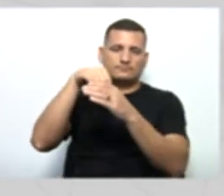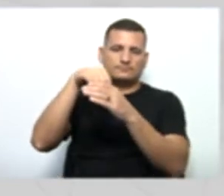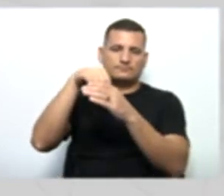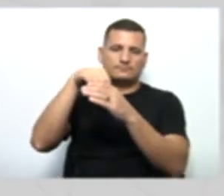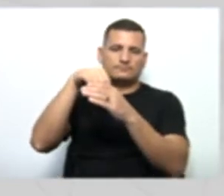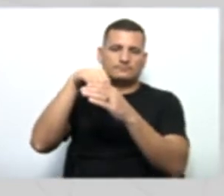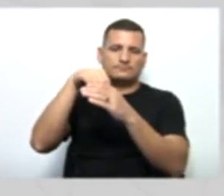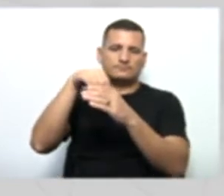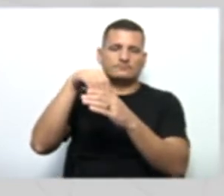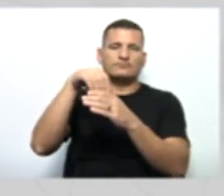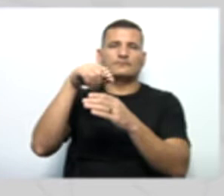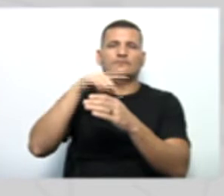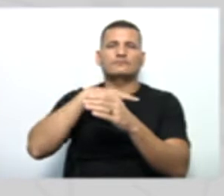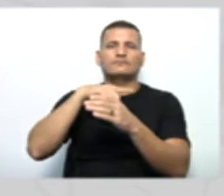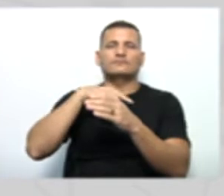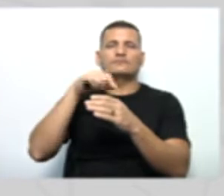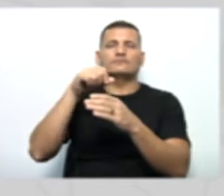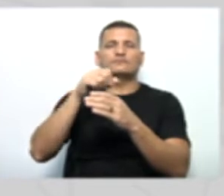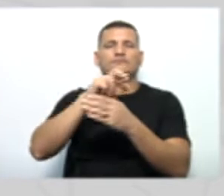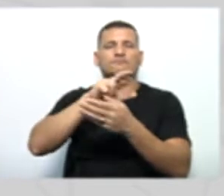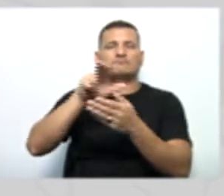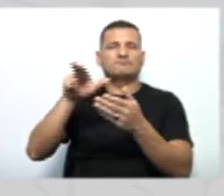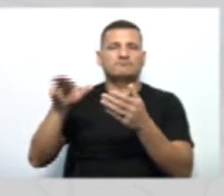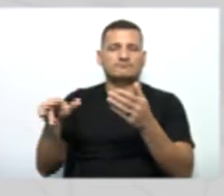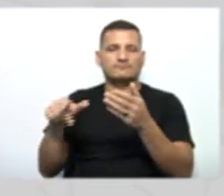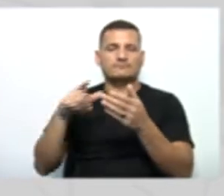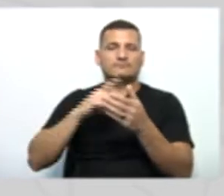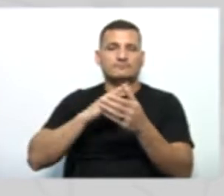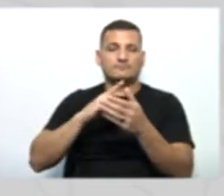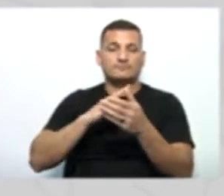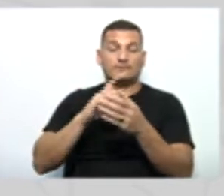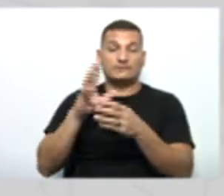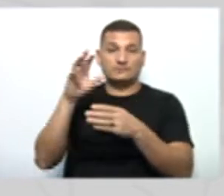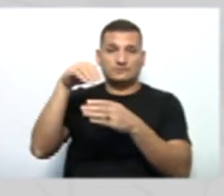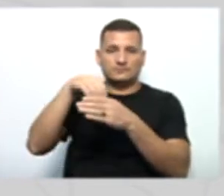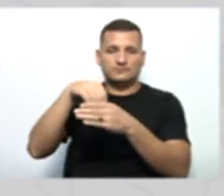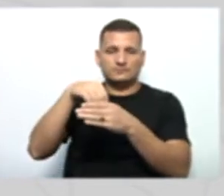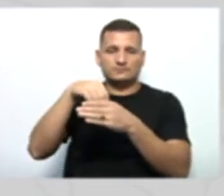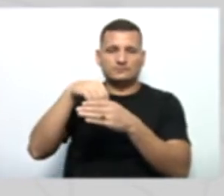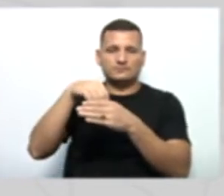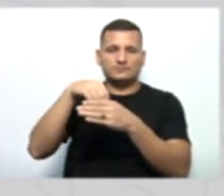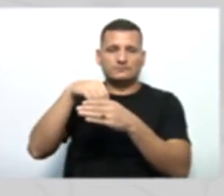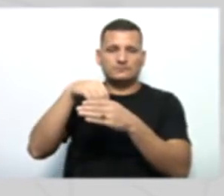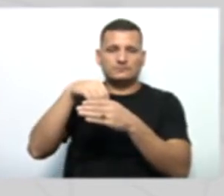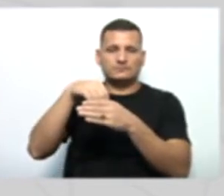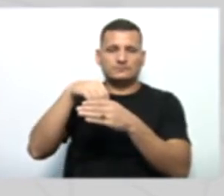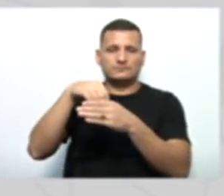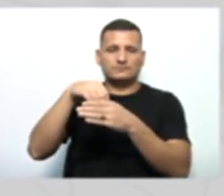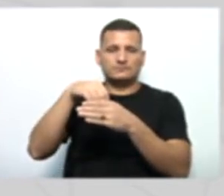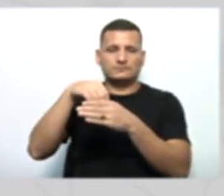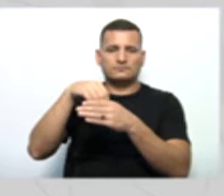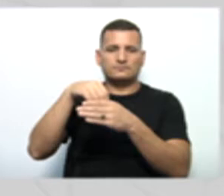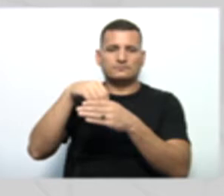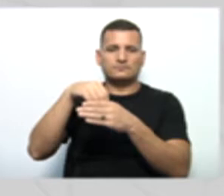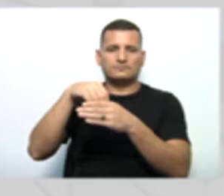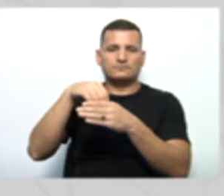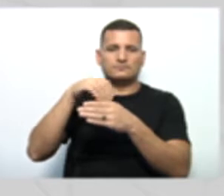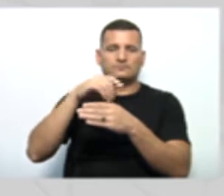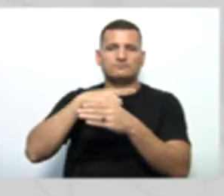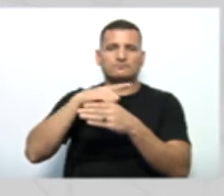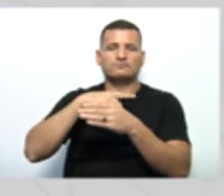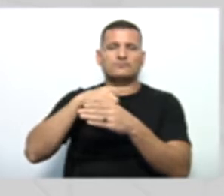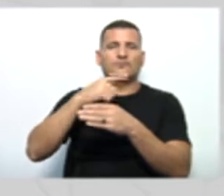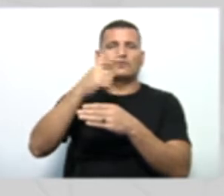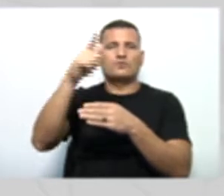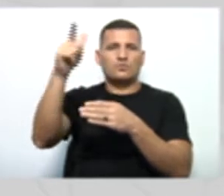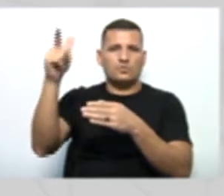muito extensa, ela é grande. E aí o que acontece? Dentro dela existe o quê? Outros